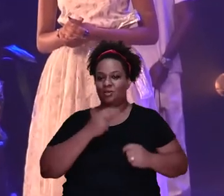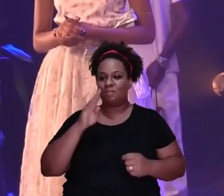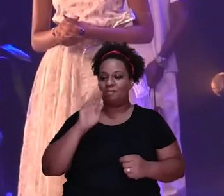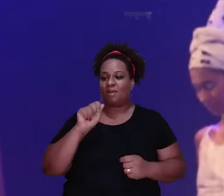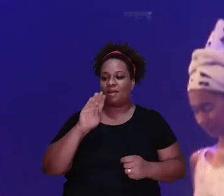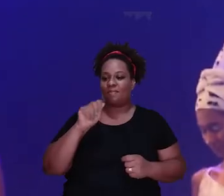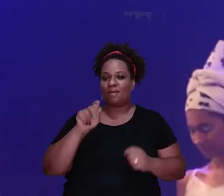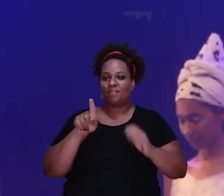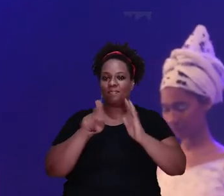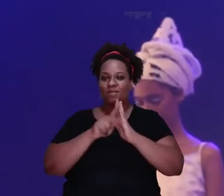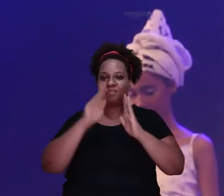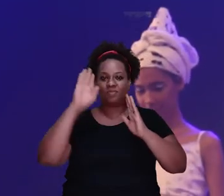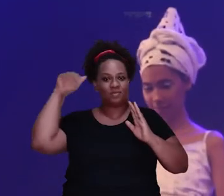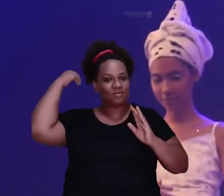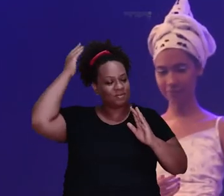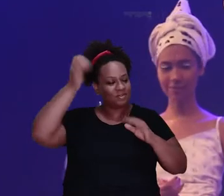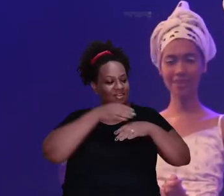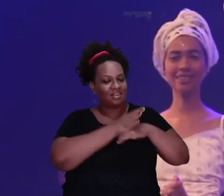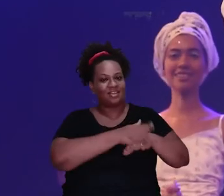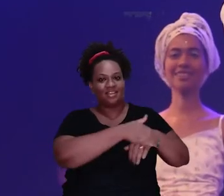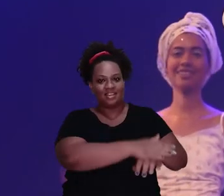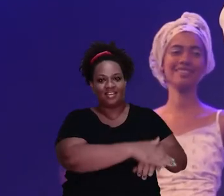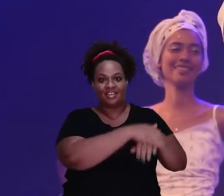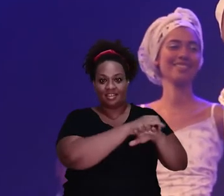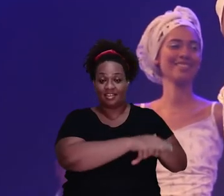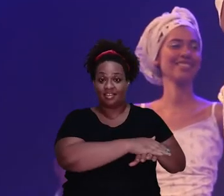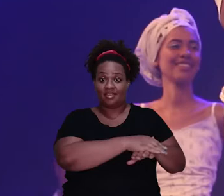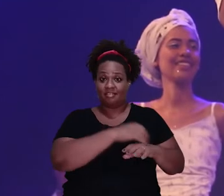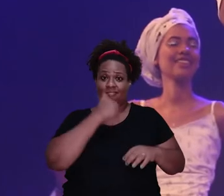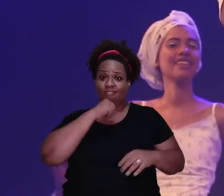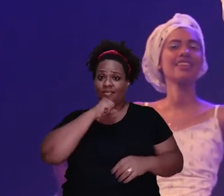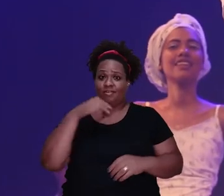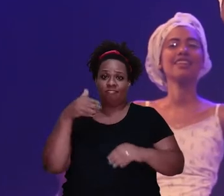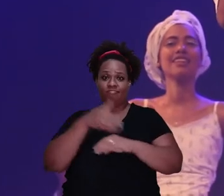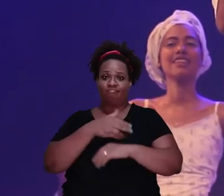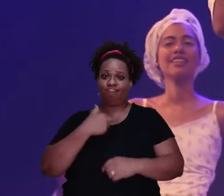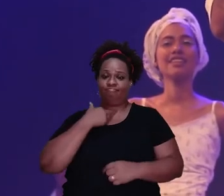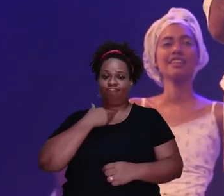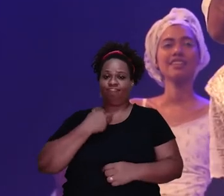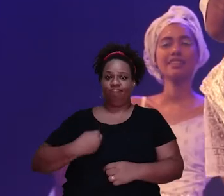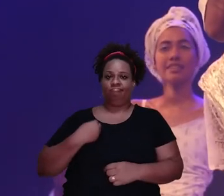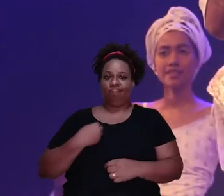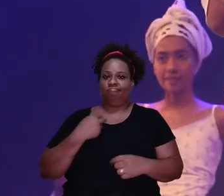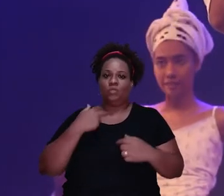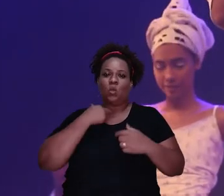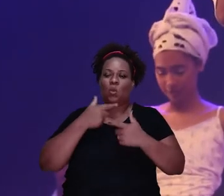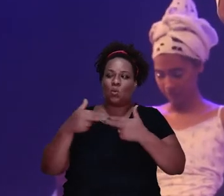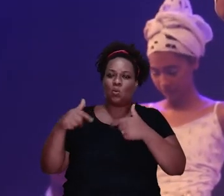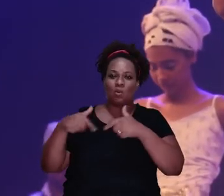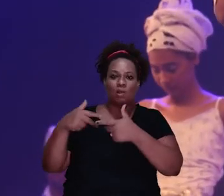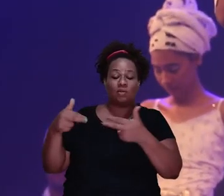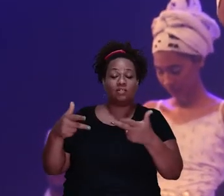no terreiro Sou conhecido como babá ou ganham Lilo dia meu jogo até pai mas ideal valor aí e minha mãe não pode estar presente hoje